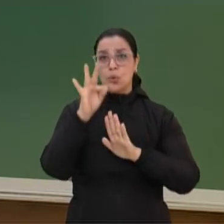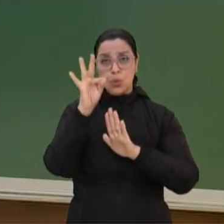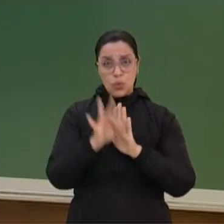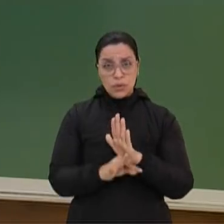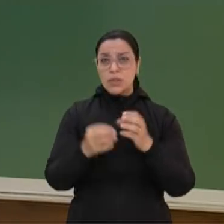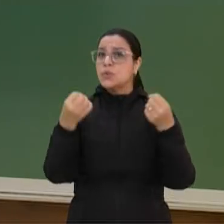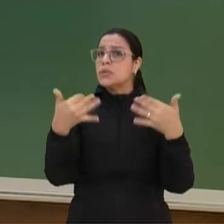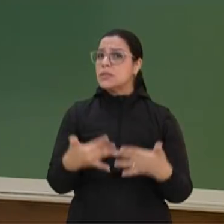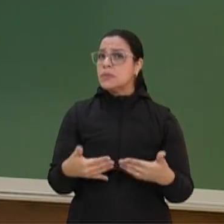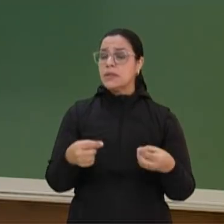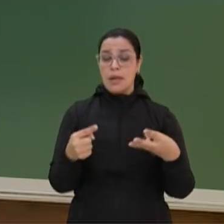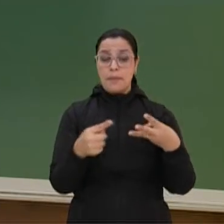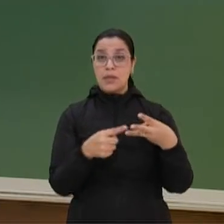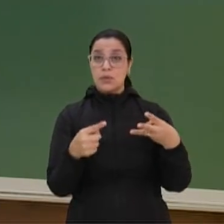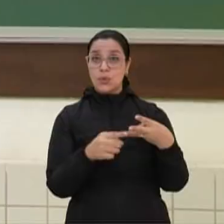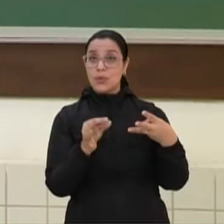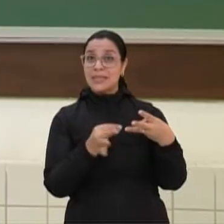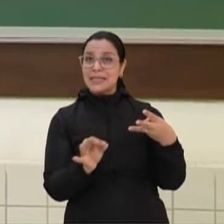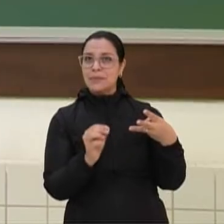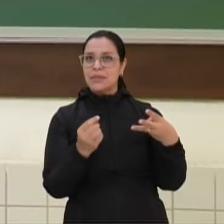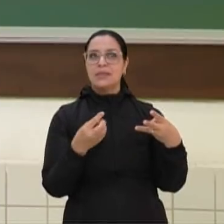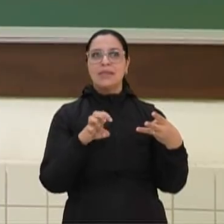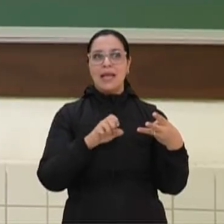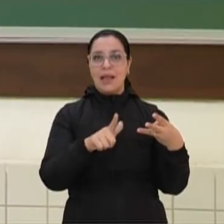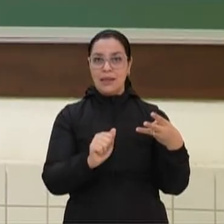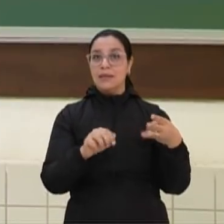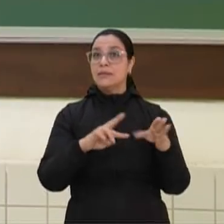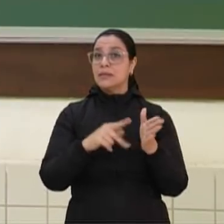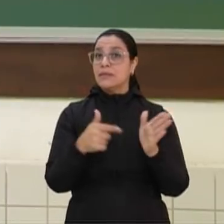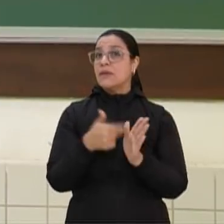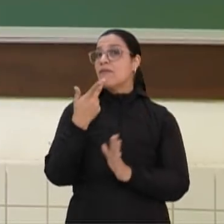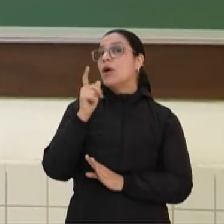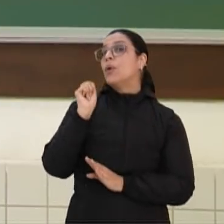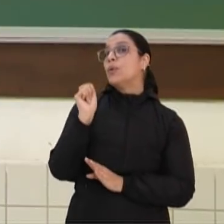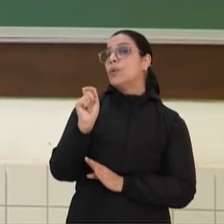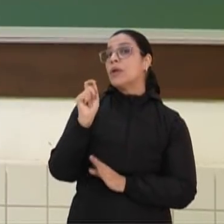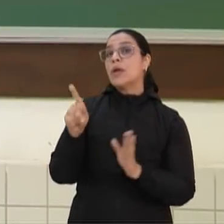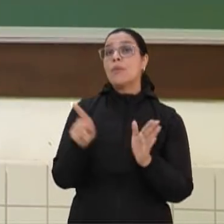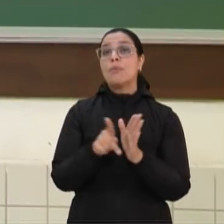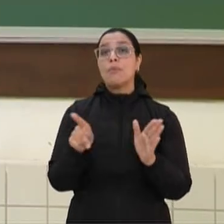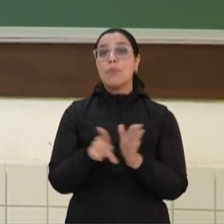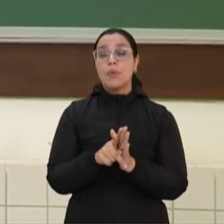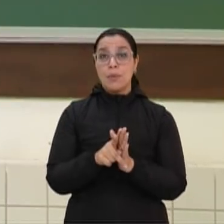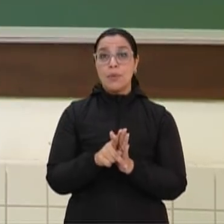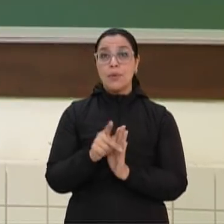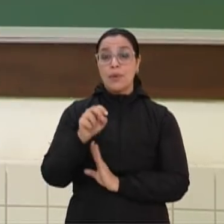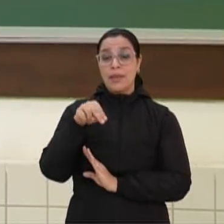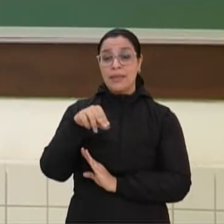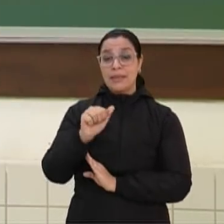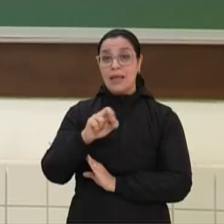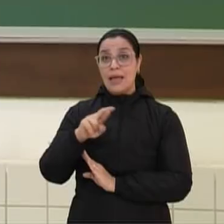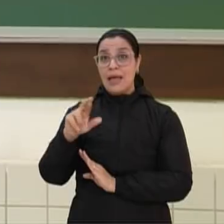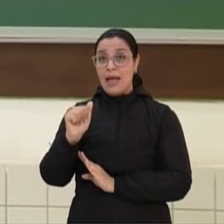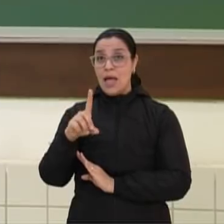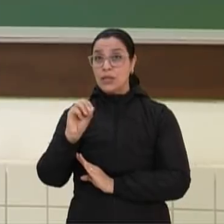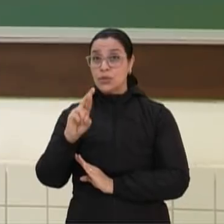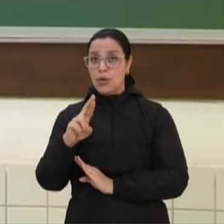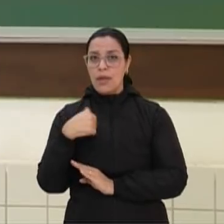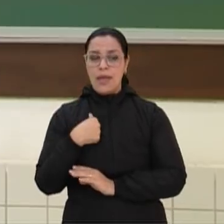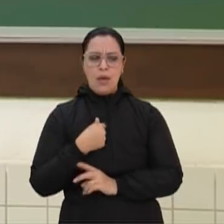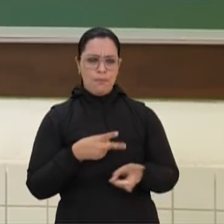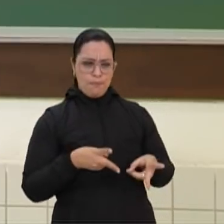calçada. Eu coloquei uma observação aqui, turma, que a moça ia, que significa ela. Então,